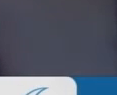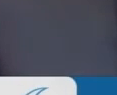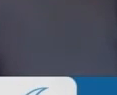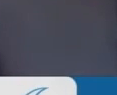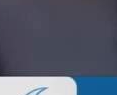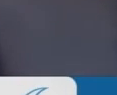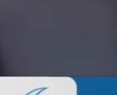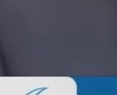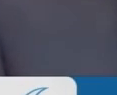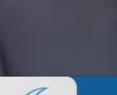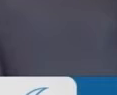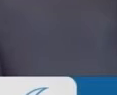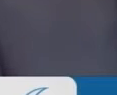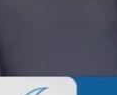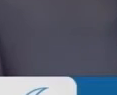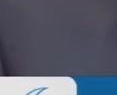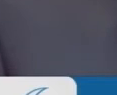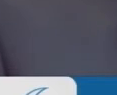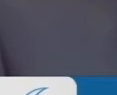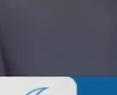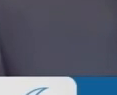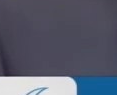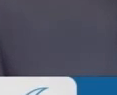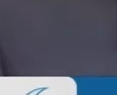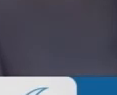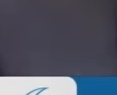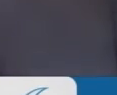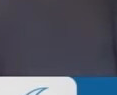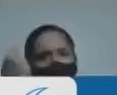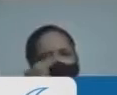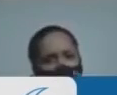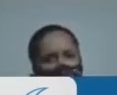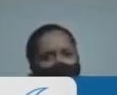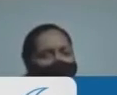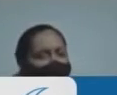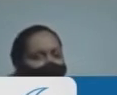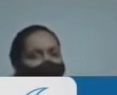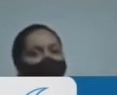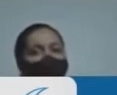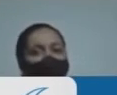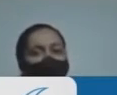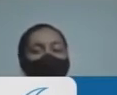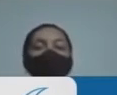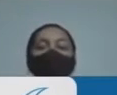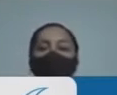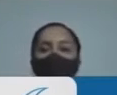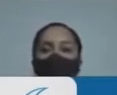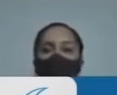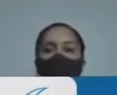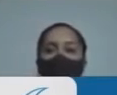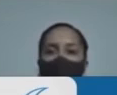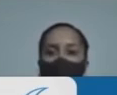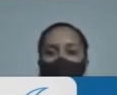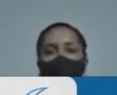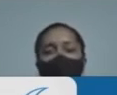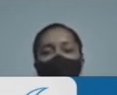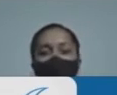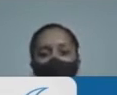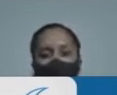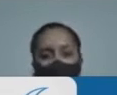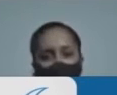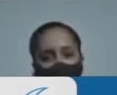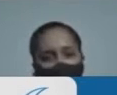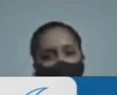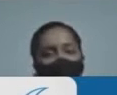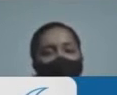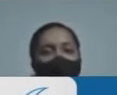Ministério, mas que vai respeitar a cartilha do governo federal. A política pública colocada no governo, não